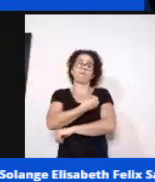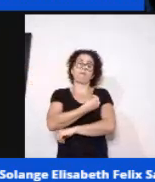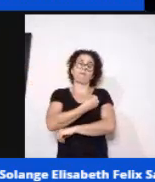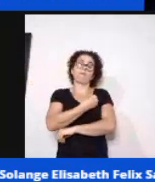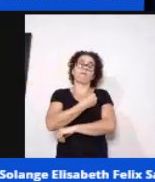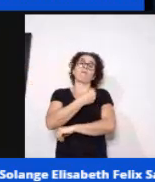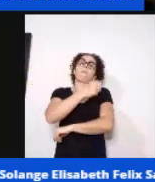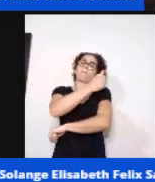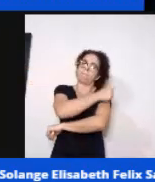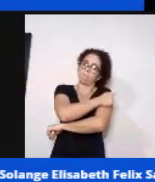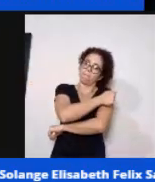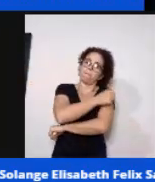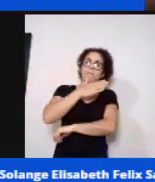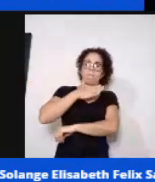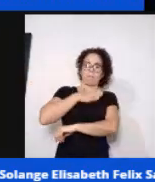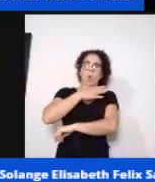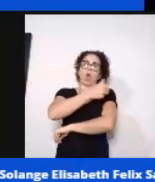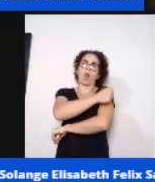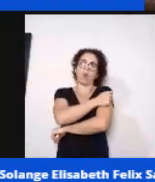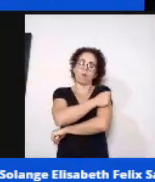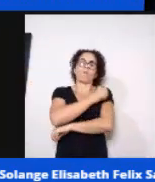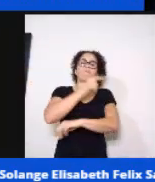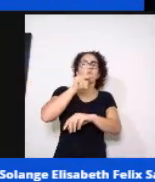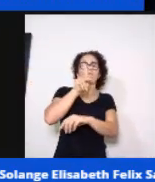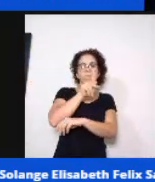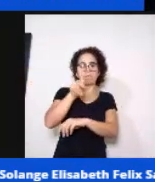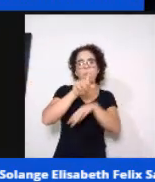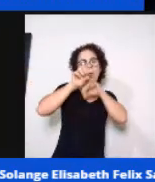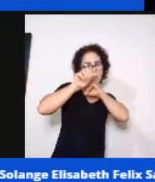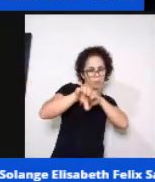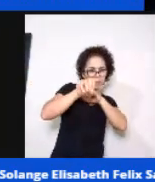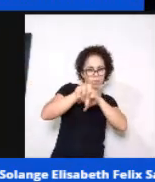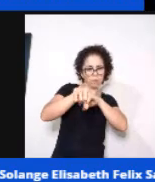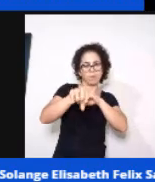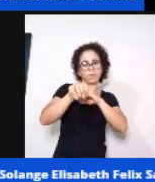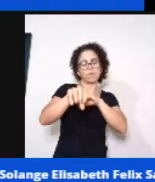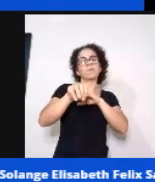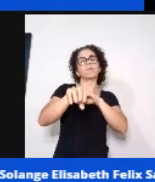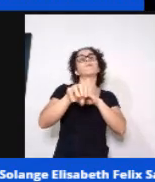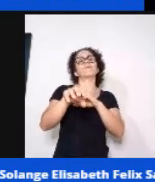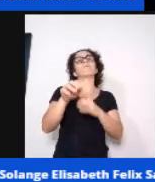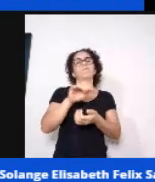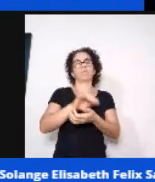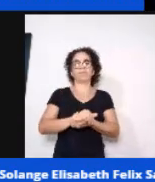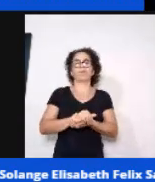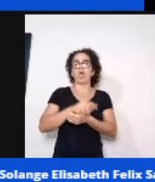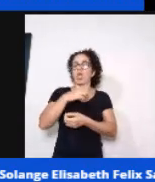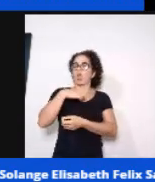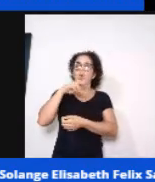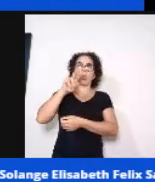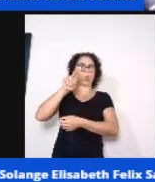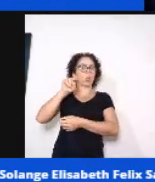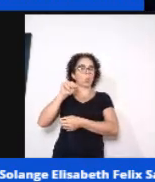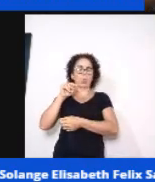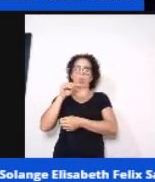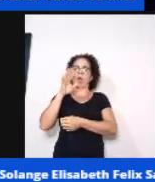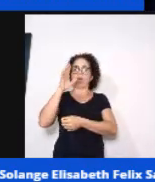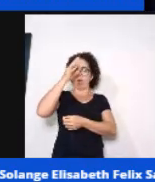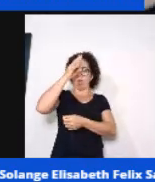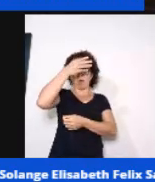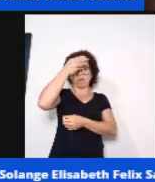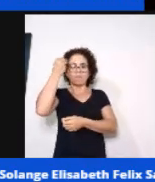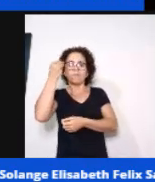com a docência. De falar, olha, professor, obrigado por tudo que você fez por mim. Eu nunca vou esquecer de você. Né? Da